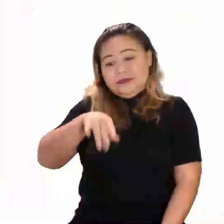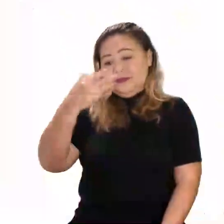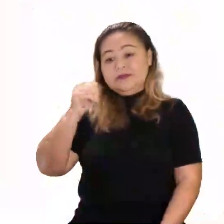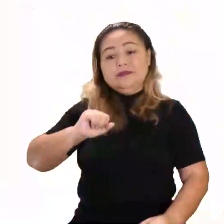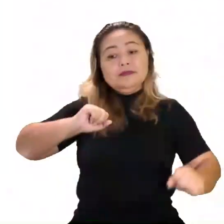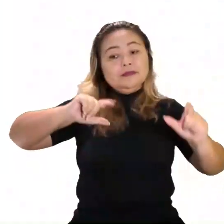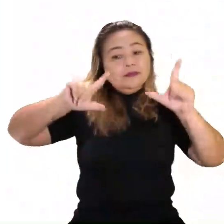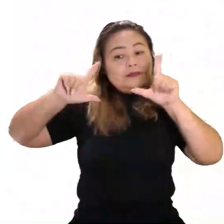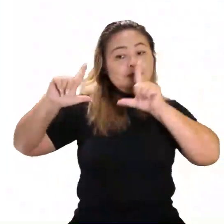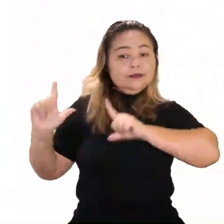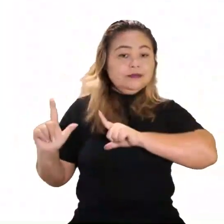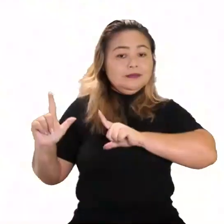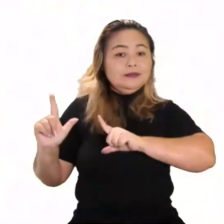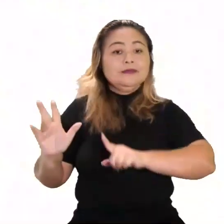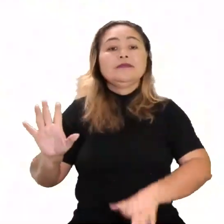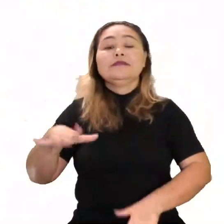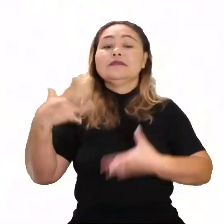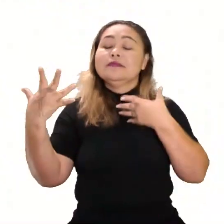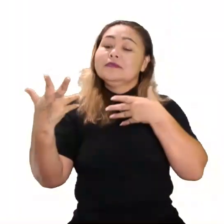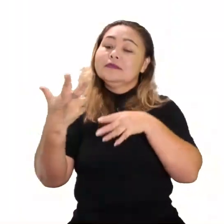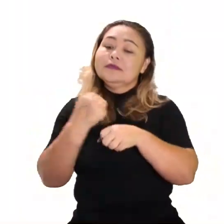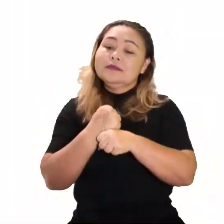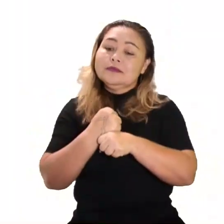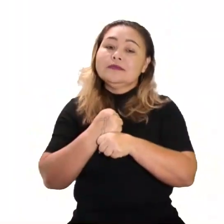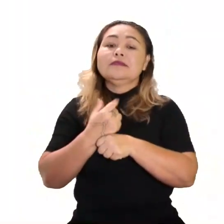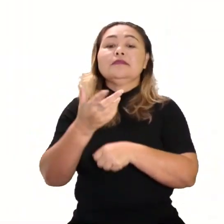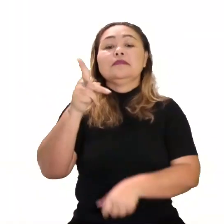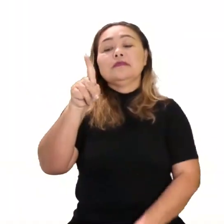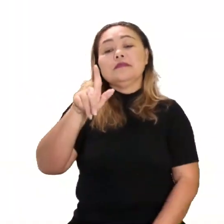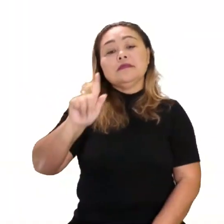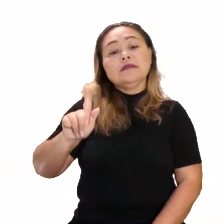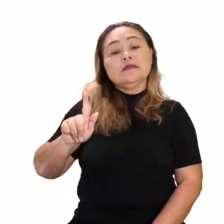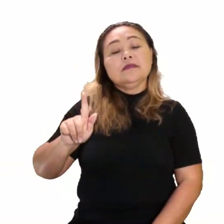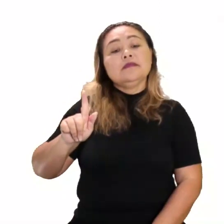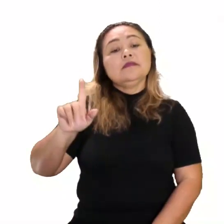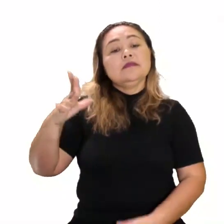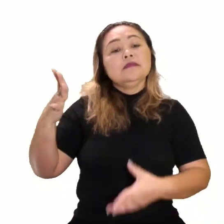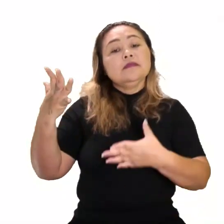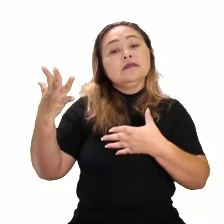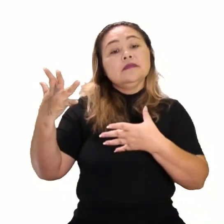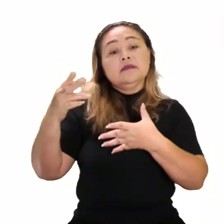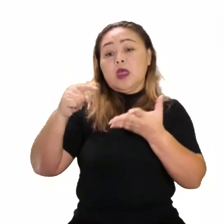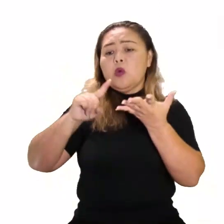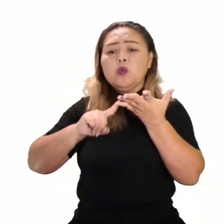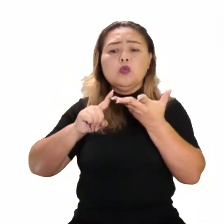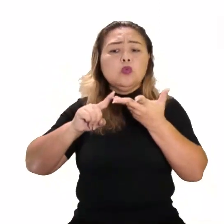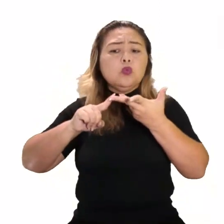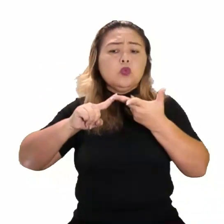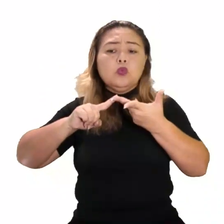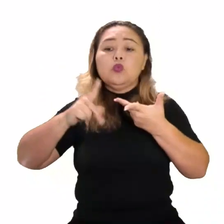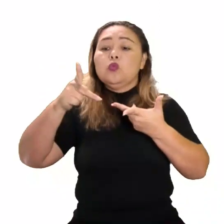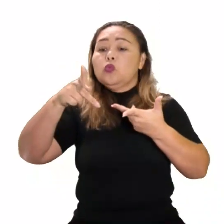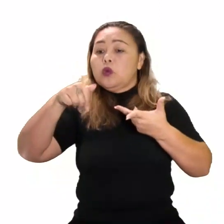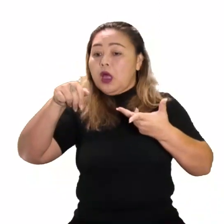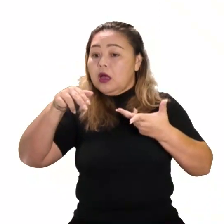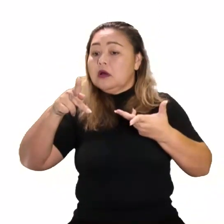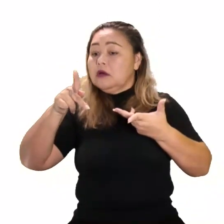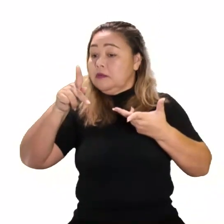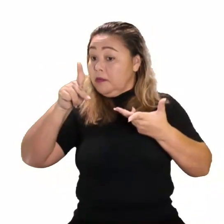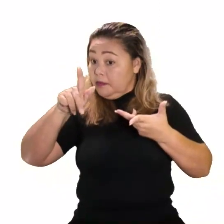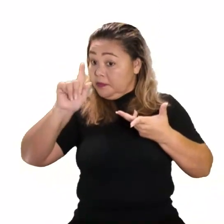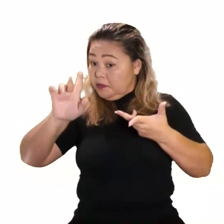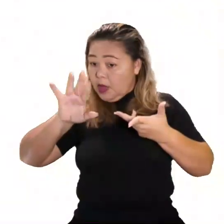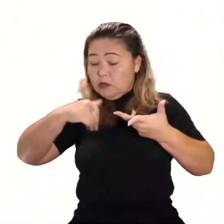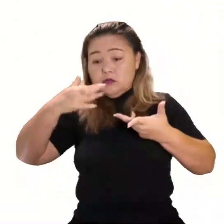lá na telinha. Então, quando a gente fala de soma dos termos da PG, como fica? A soma dos N primeiros termos de uma progressão